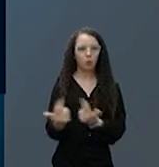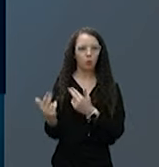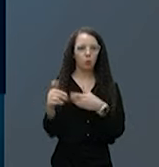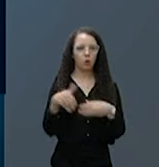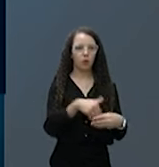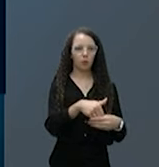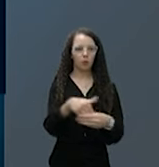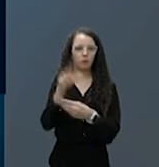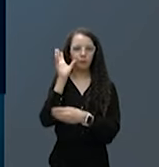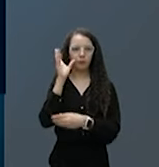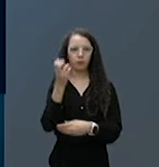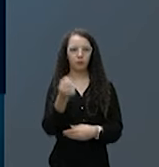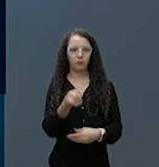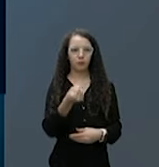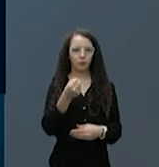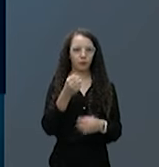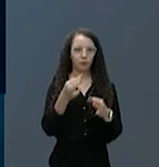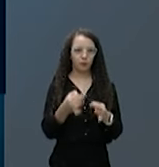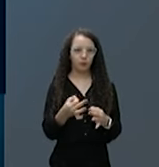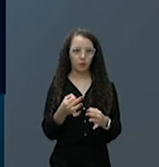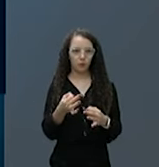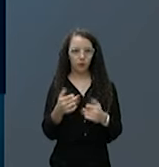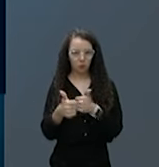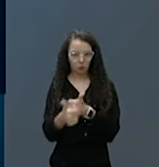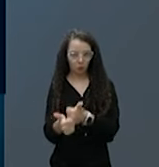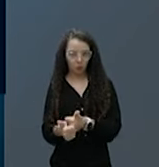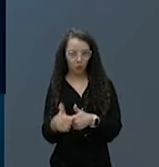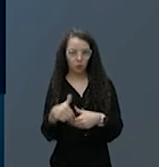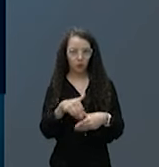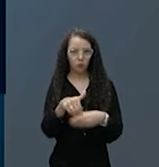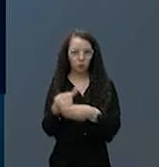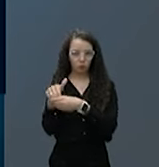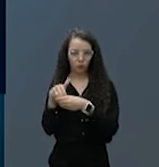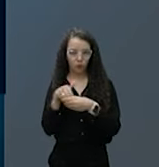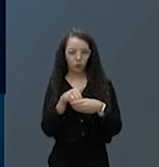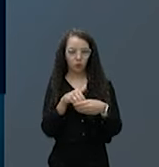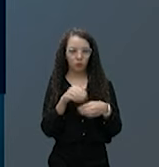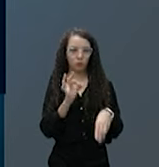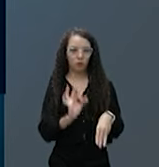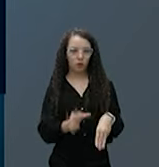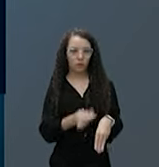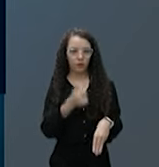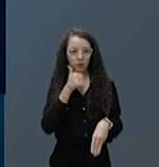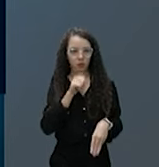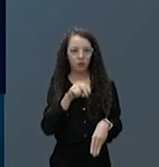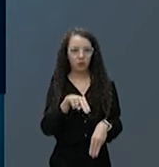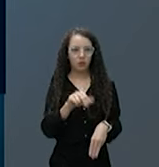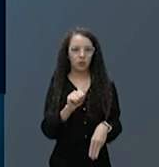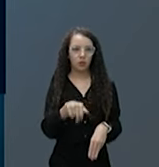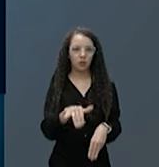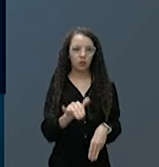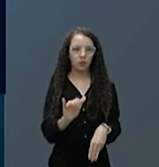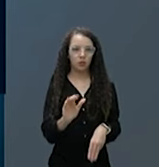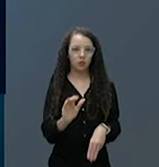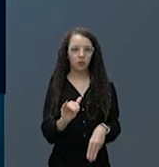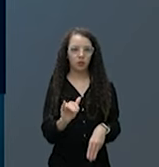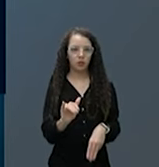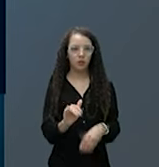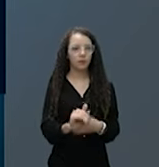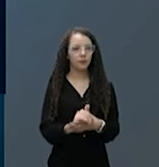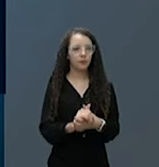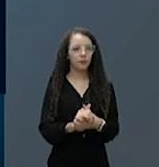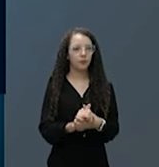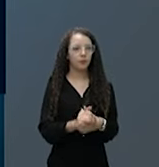o não conhecimento voto da ministra Nancy. Não é? Muito obrigada. Para a vida vênia do ministro relator. Sim. Ministra Maria